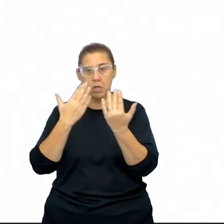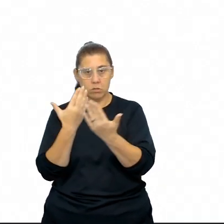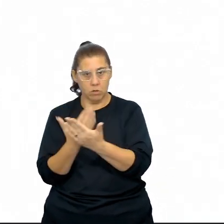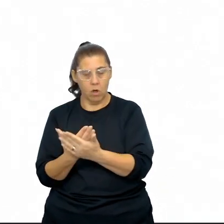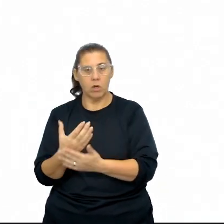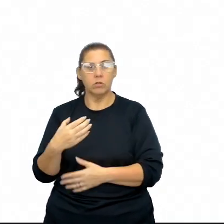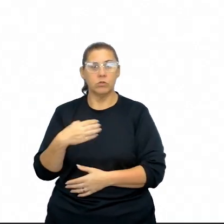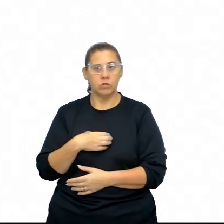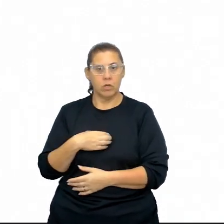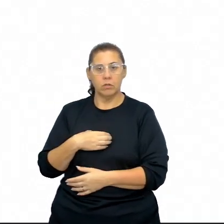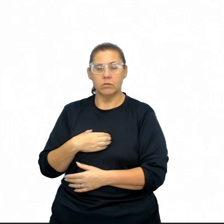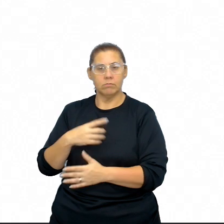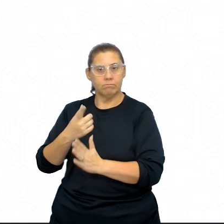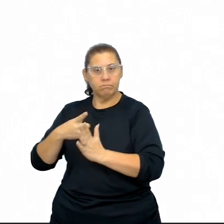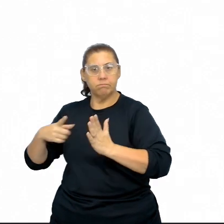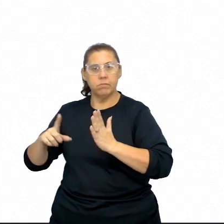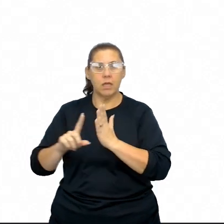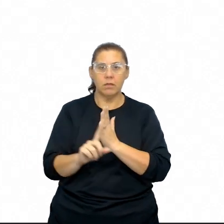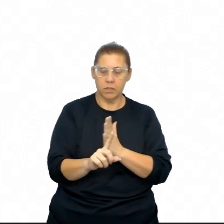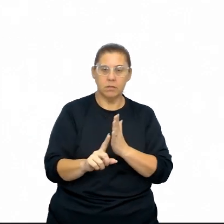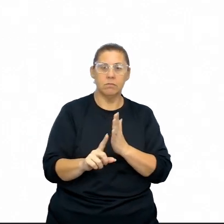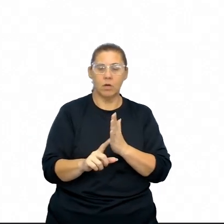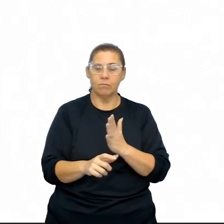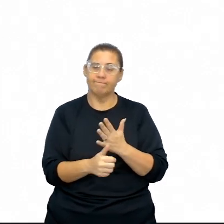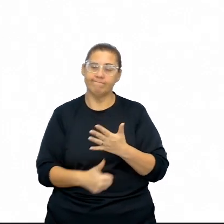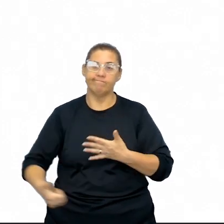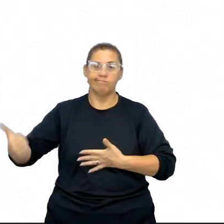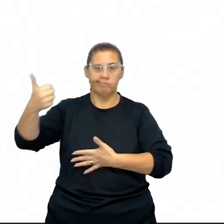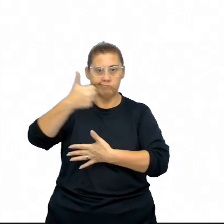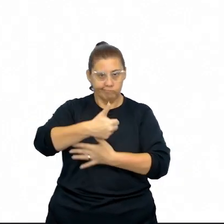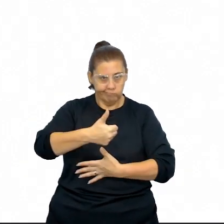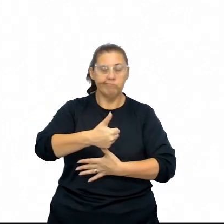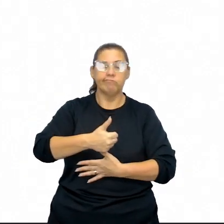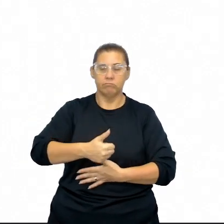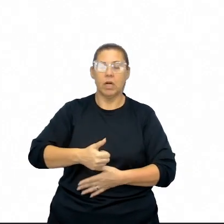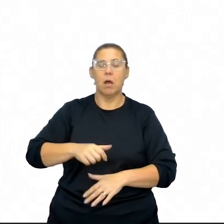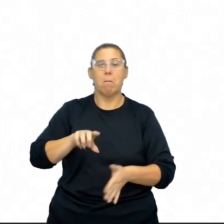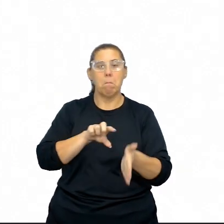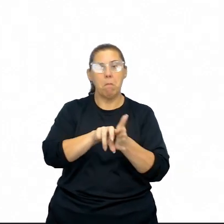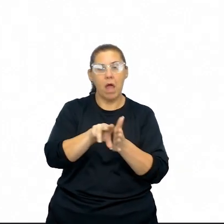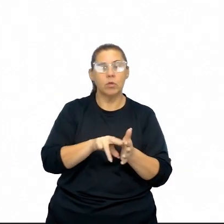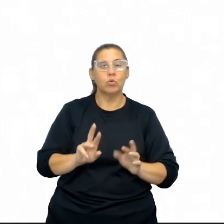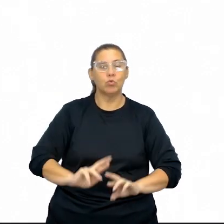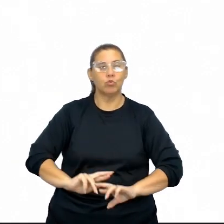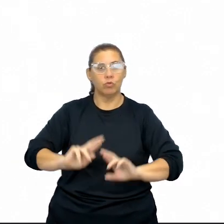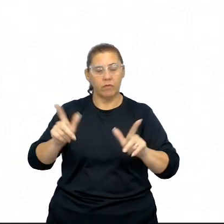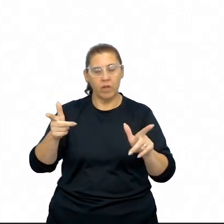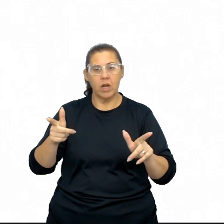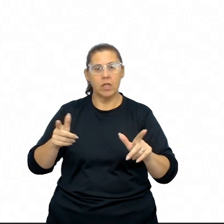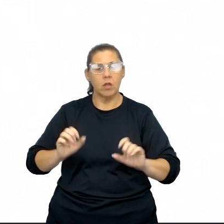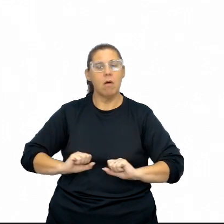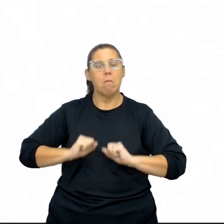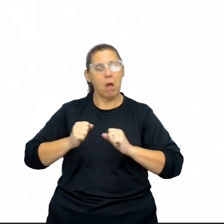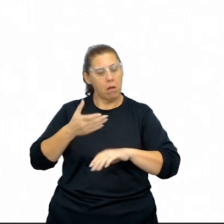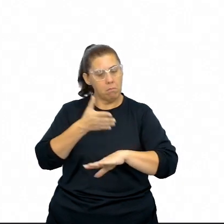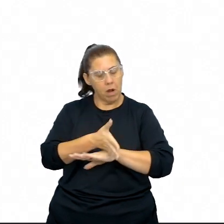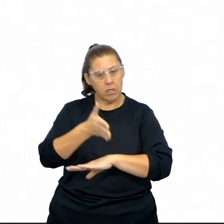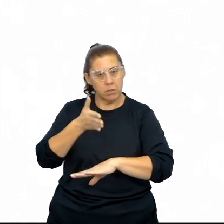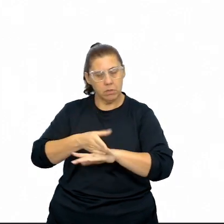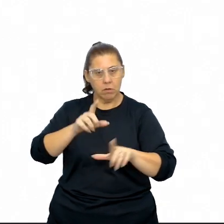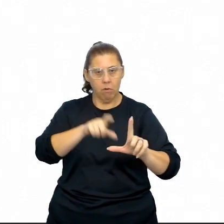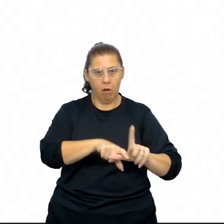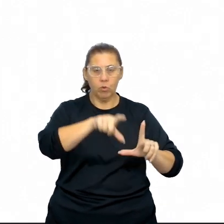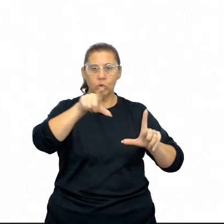maneira a privilegiar metodologias diferenciadas e potencializar a participação, a